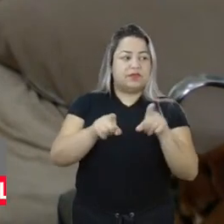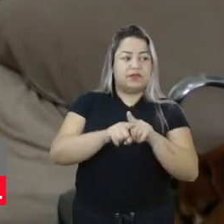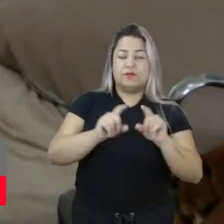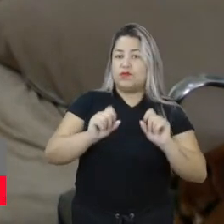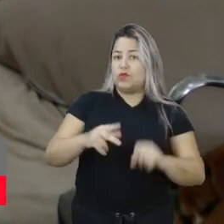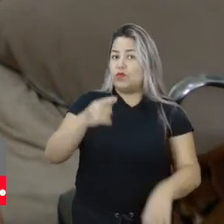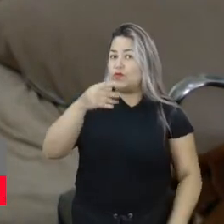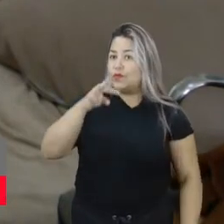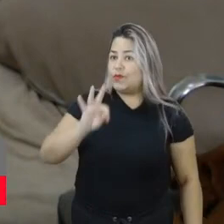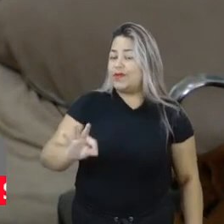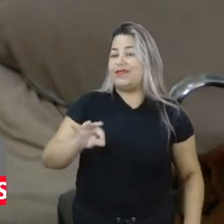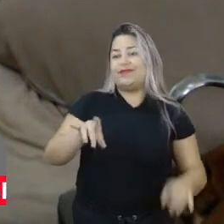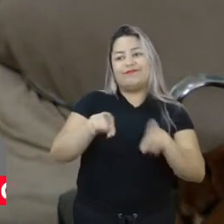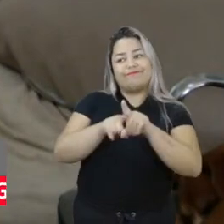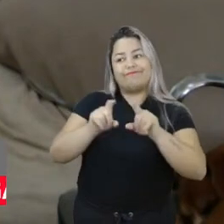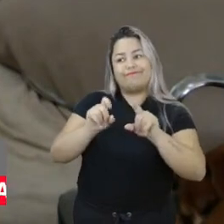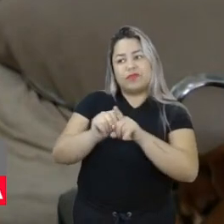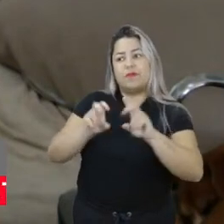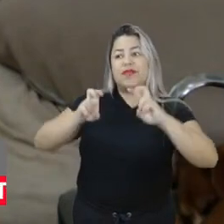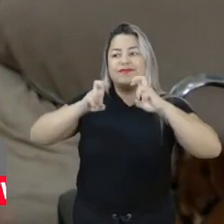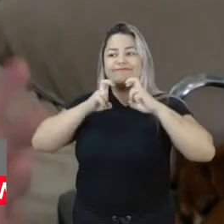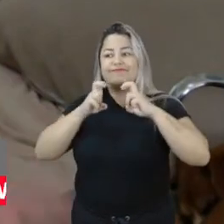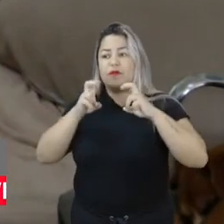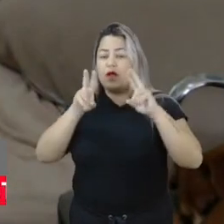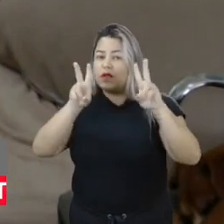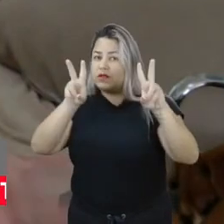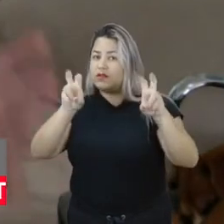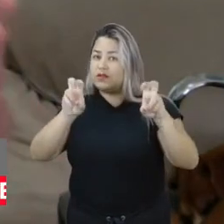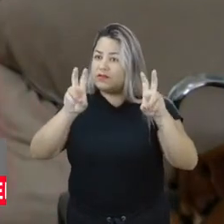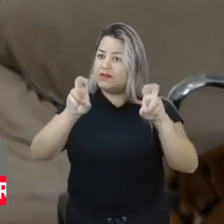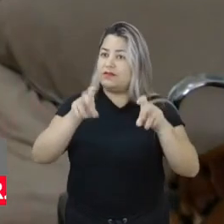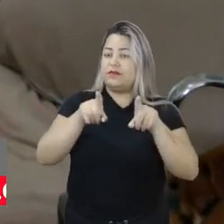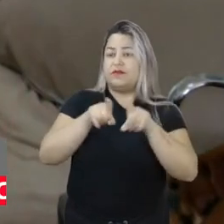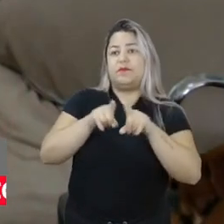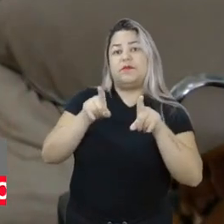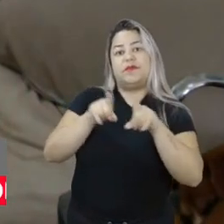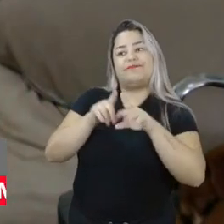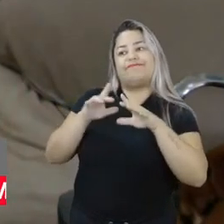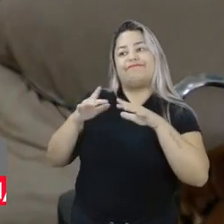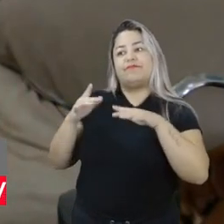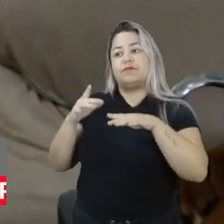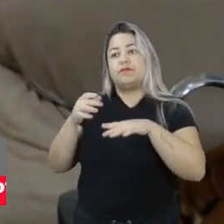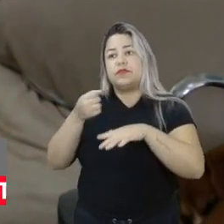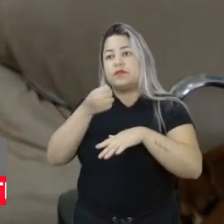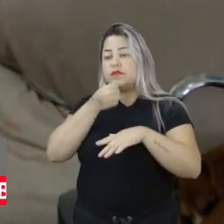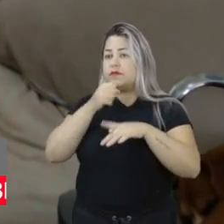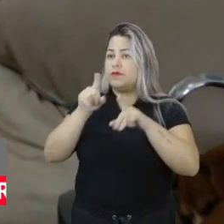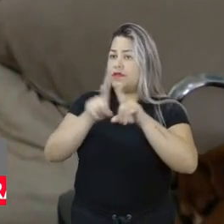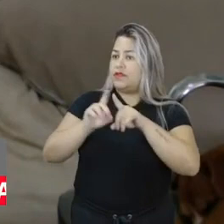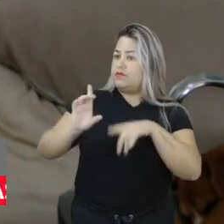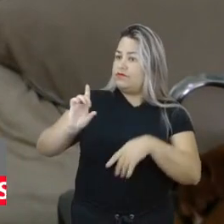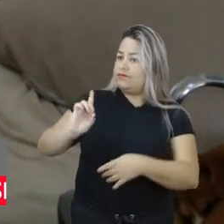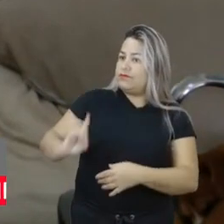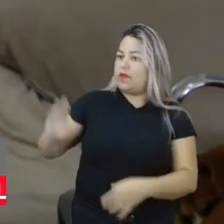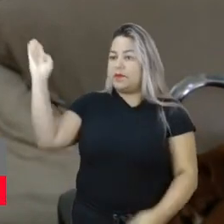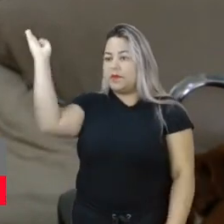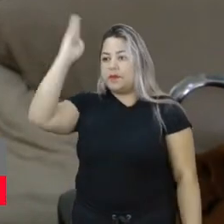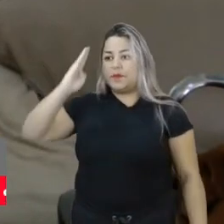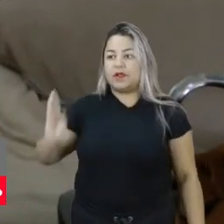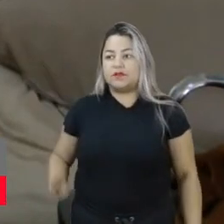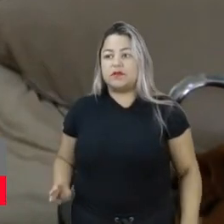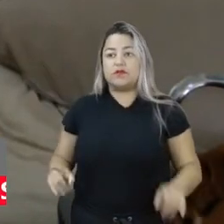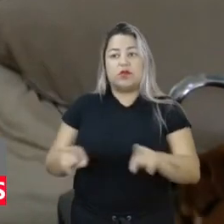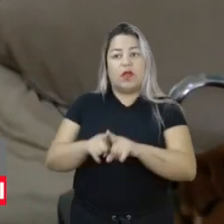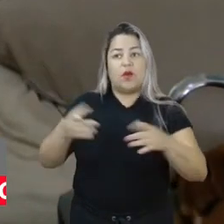do PT reagindo a essa gritaria, principalmente da mídia corporativa e da extrema-direita brasileiras,